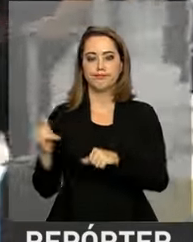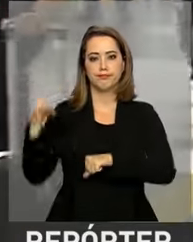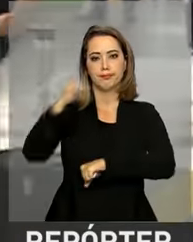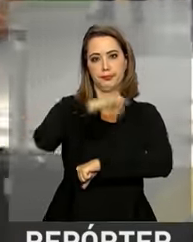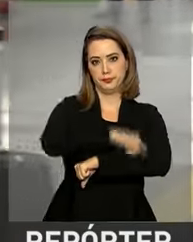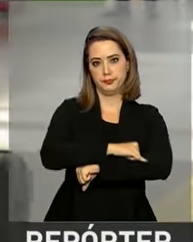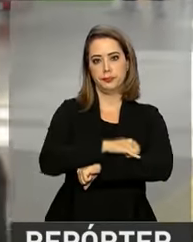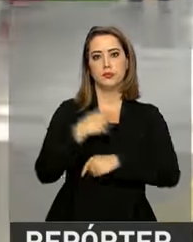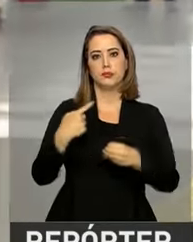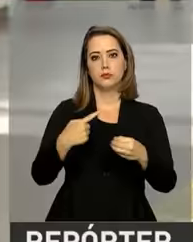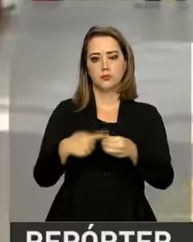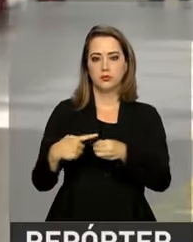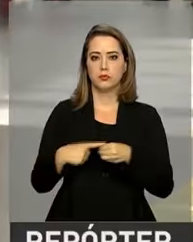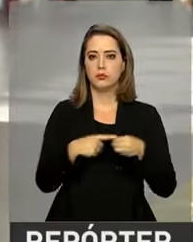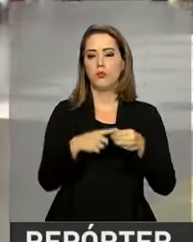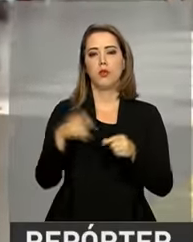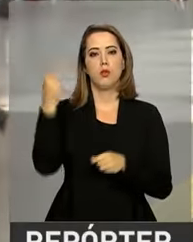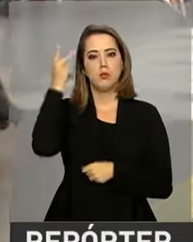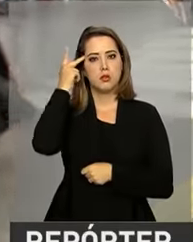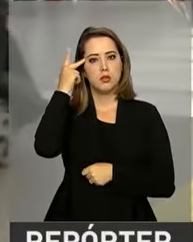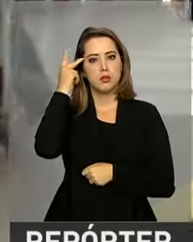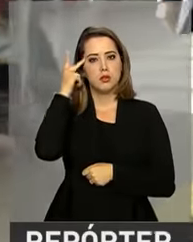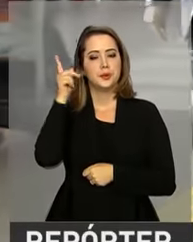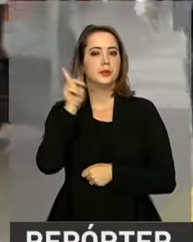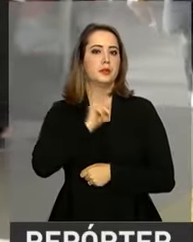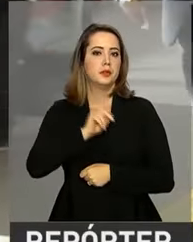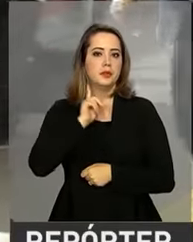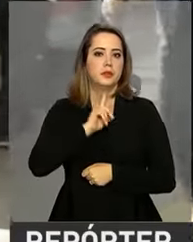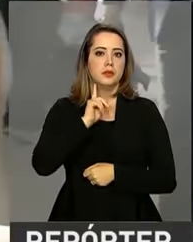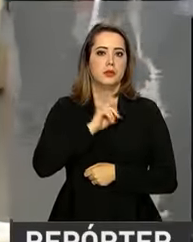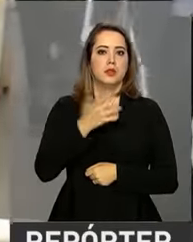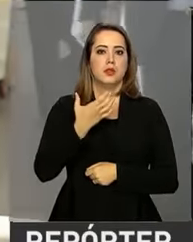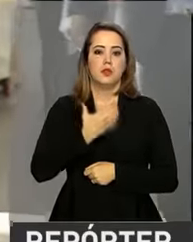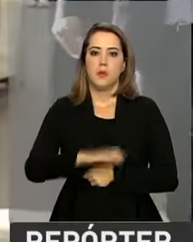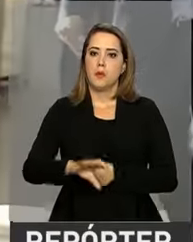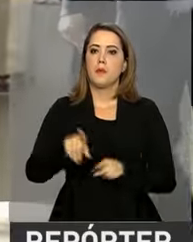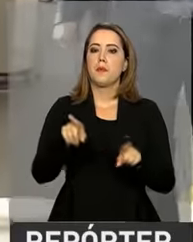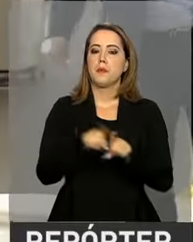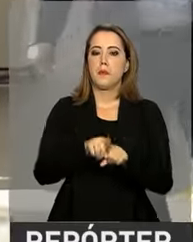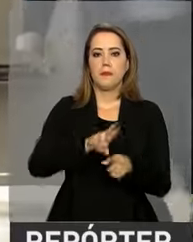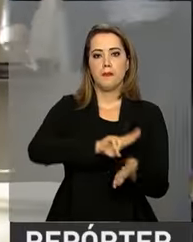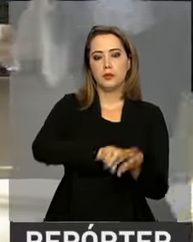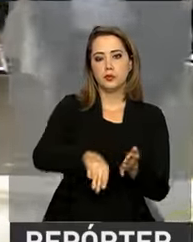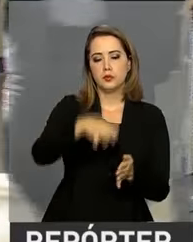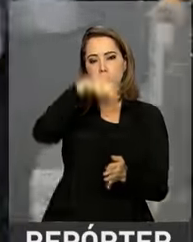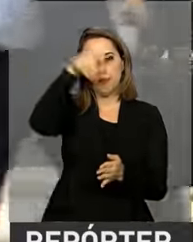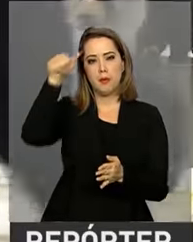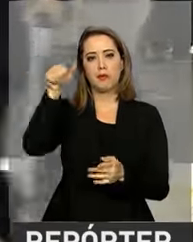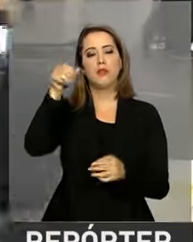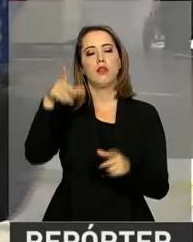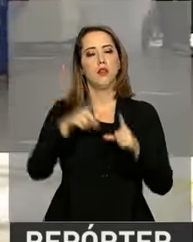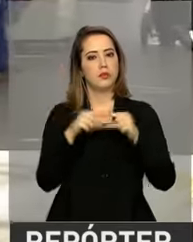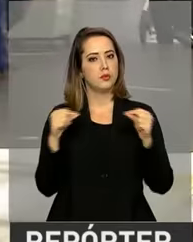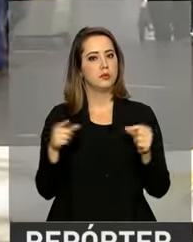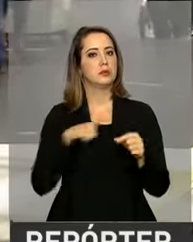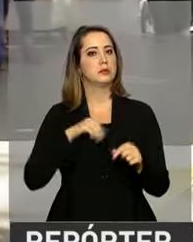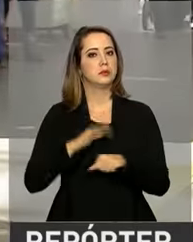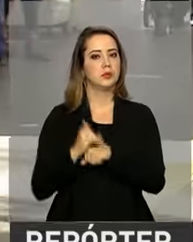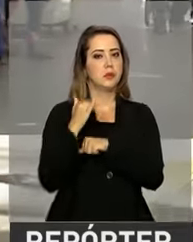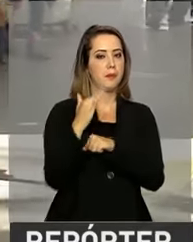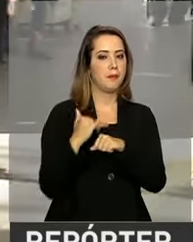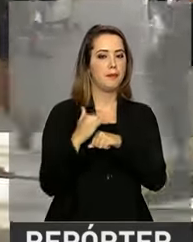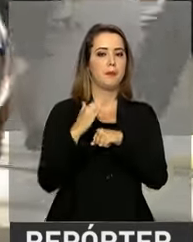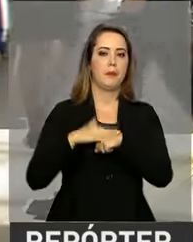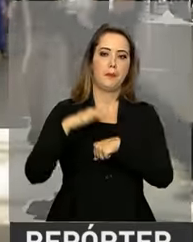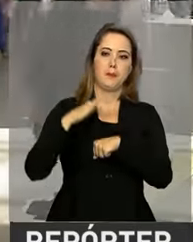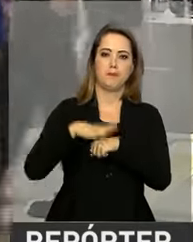Janeiro, aeroportos de São Paulo, Belo Horizonte, Salvador, Manaus e Brasília também devem ter aumento no fluxo